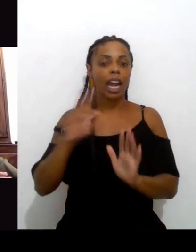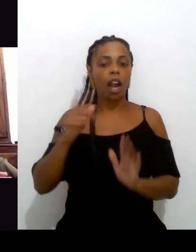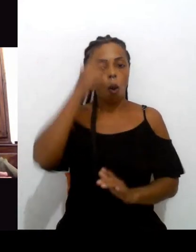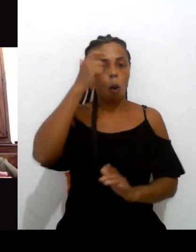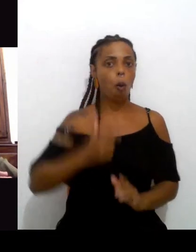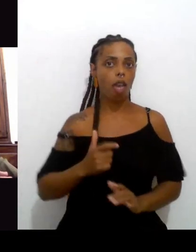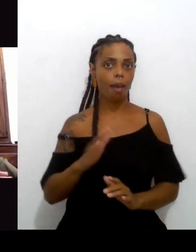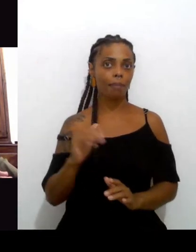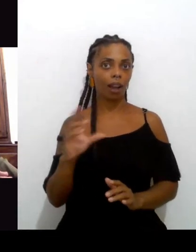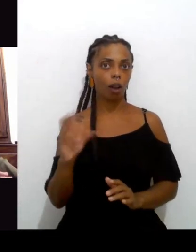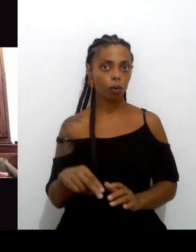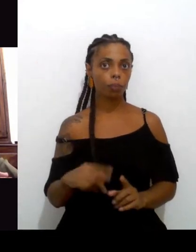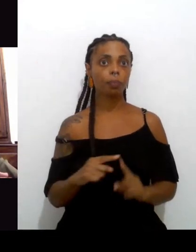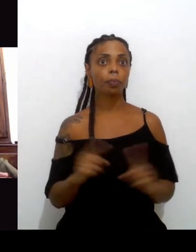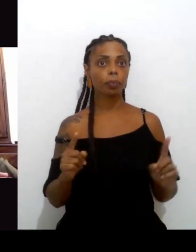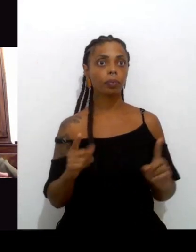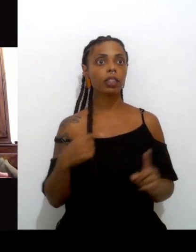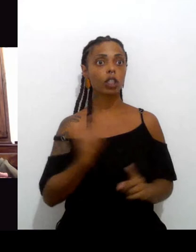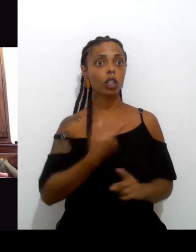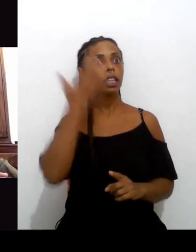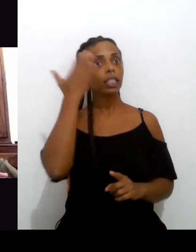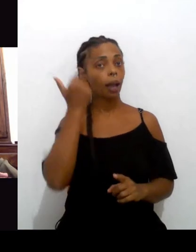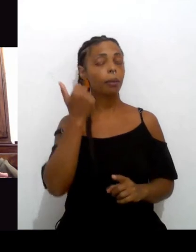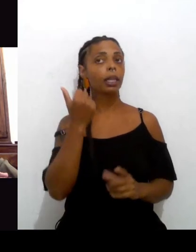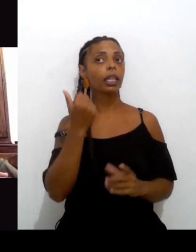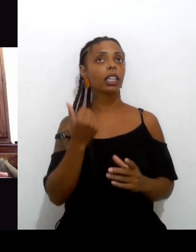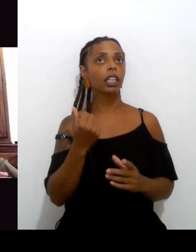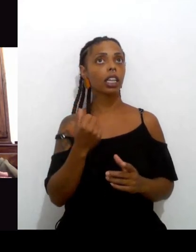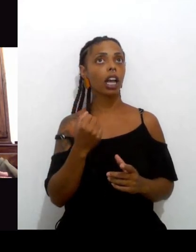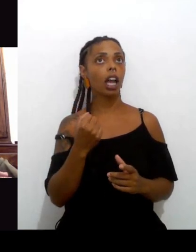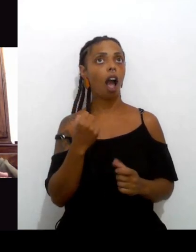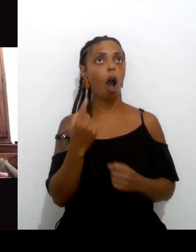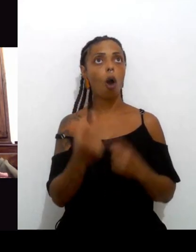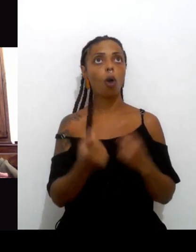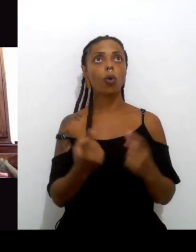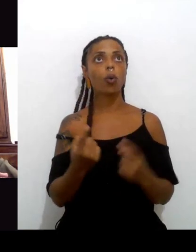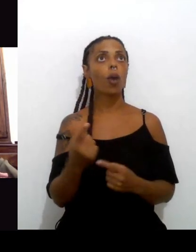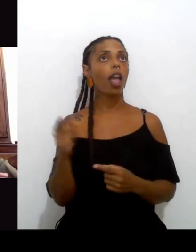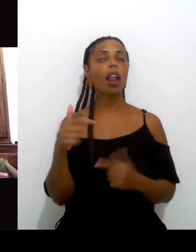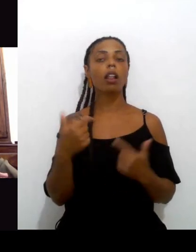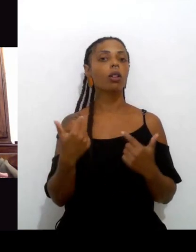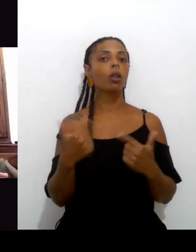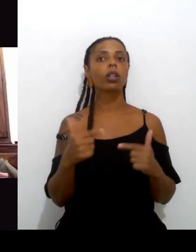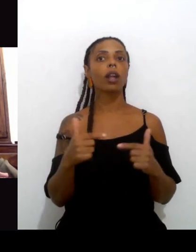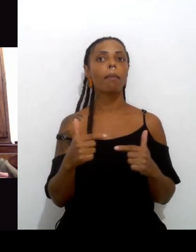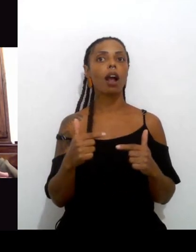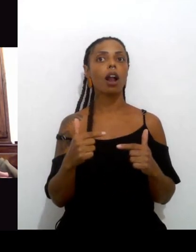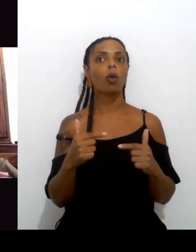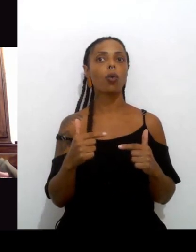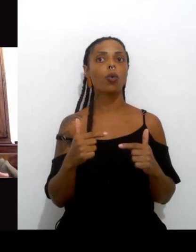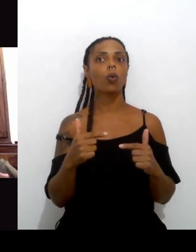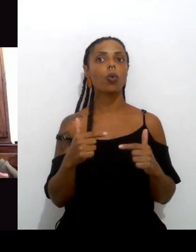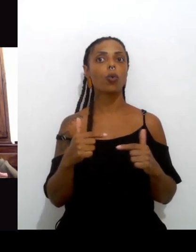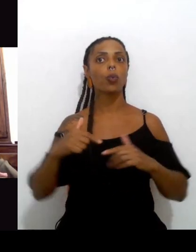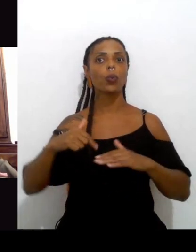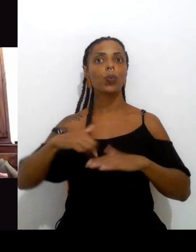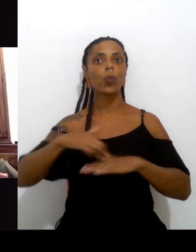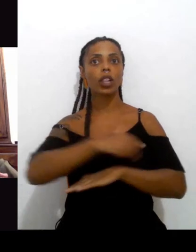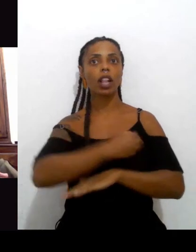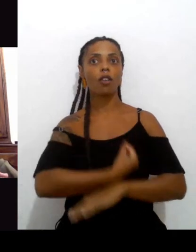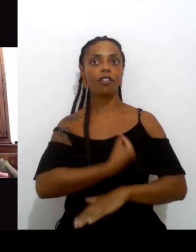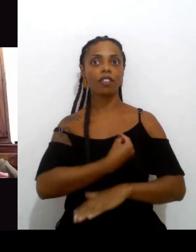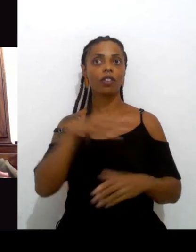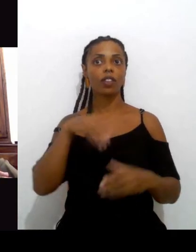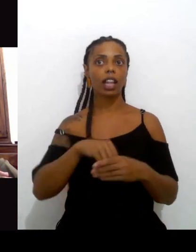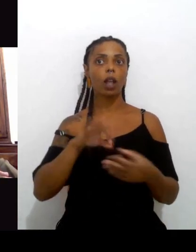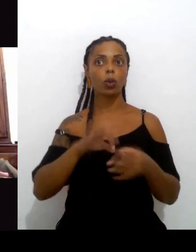mesmo a gente sabendo que muitas vezes ele nem não trabalhava inclusive né com o modelo vivo no Atelier né ele trabalhava muito a